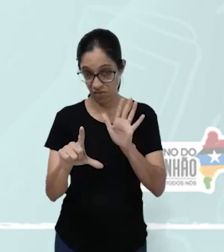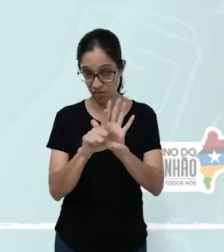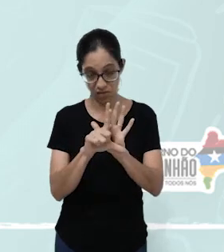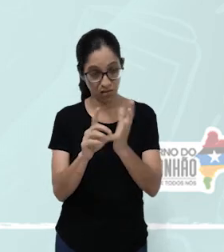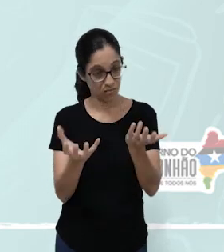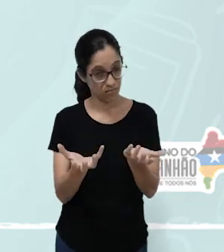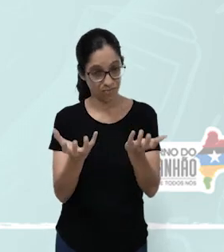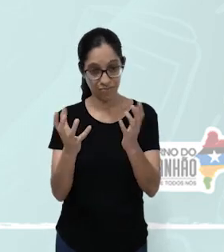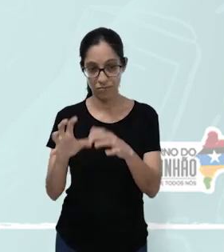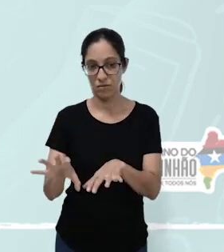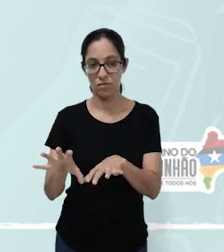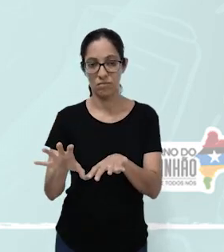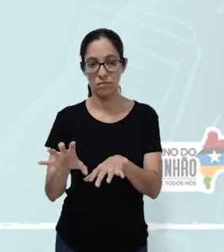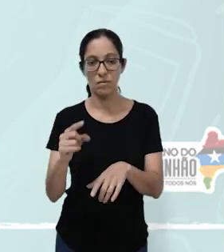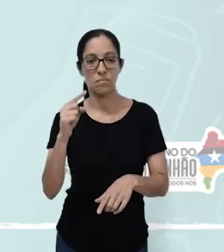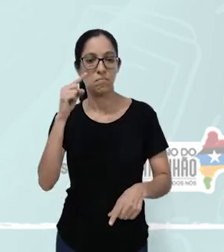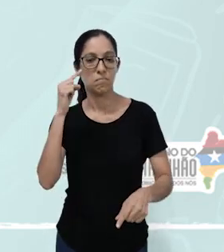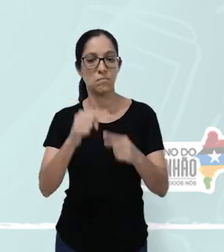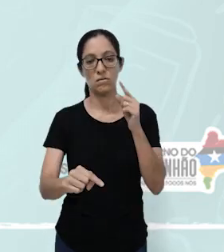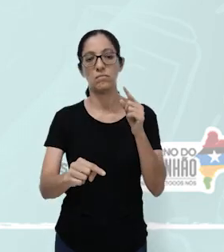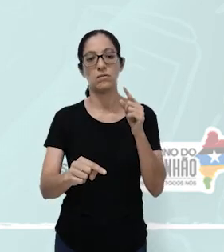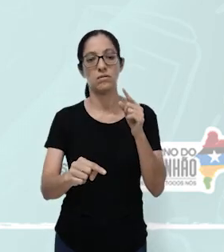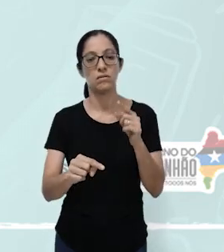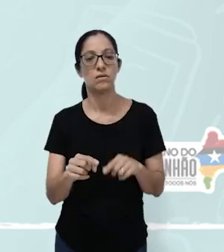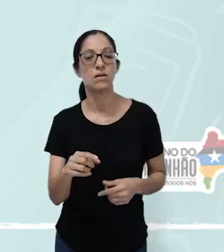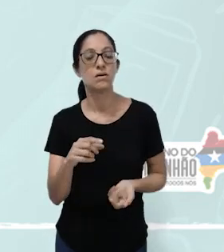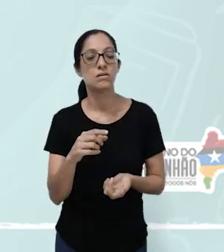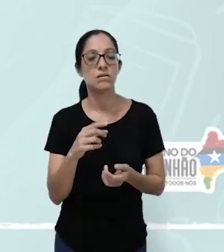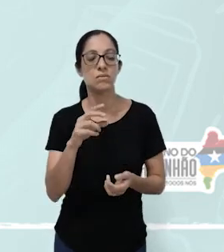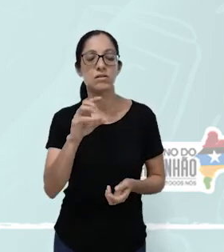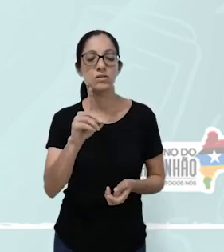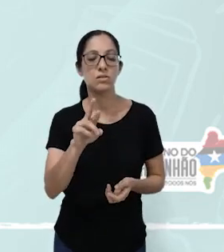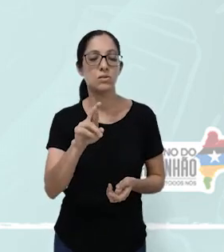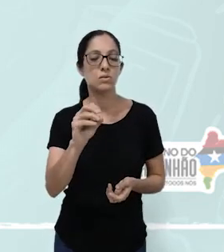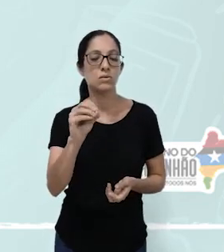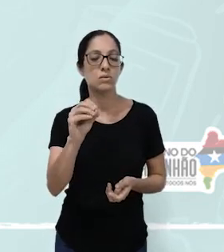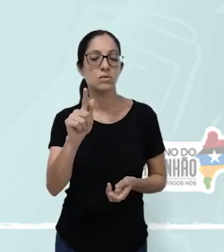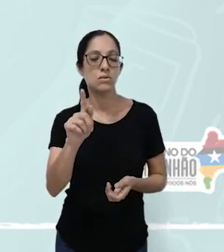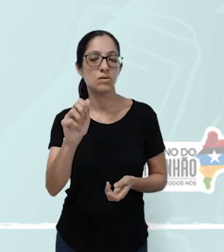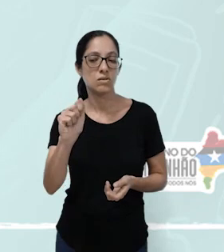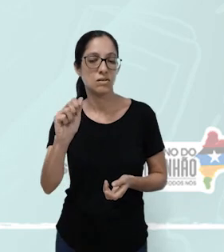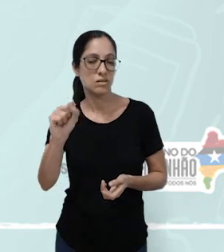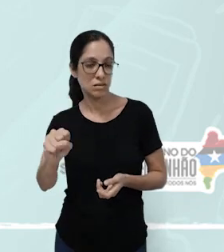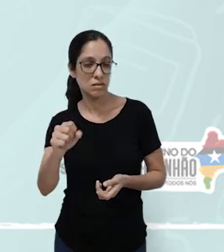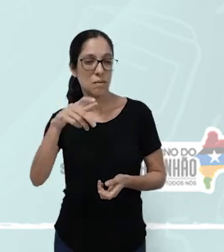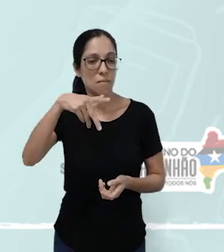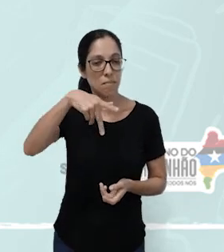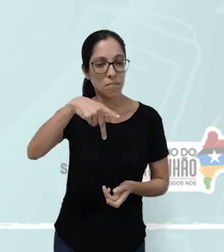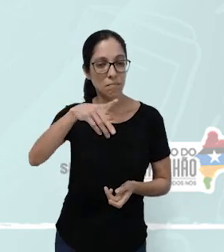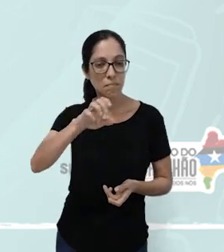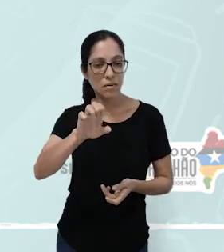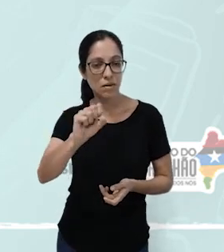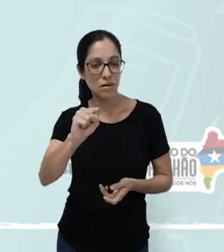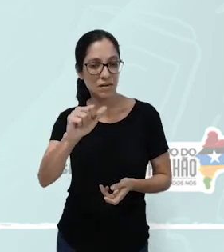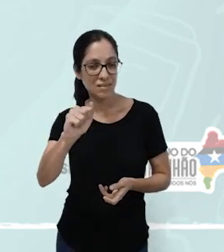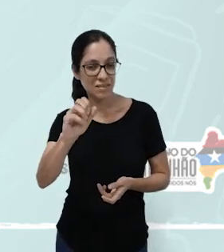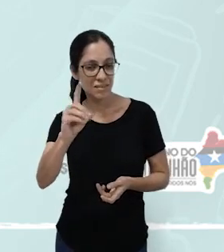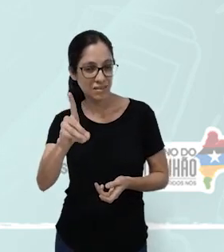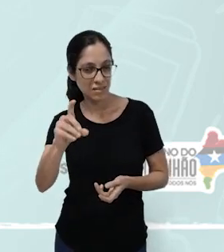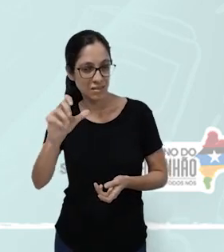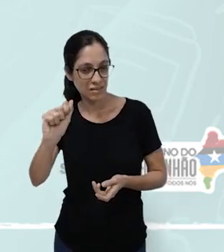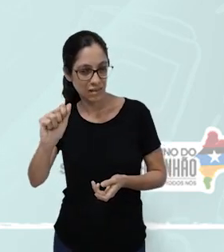são conhecidas como drogas pesadas e causam forte dependência. Está aqui, ó, em